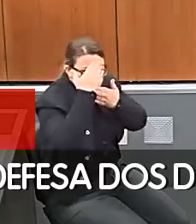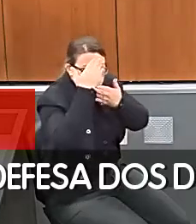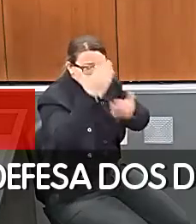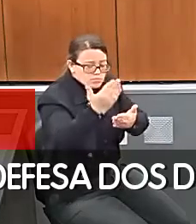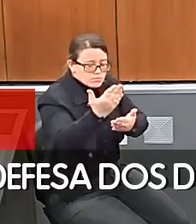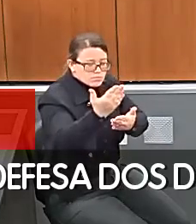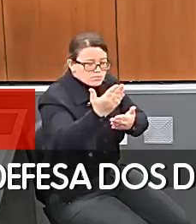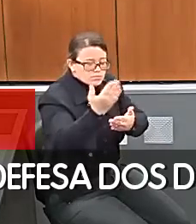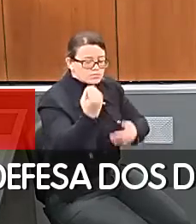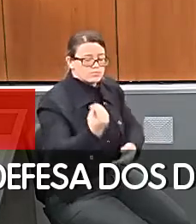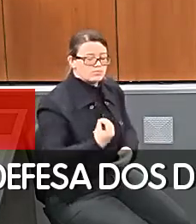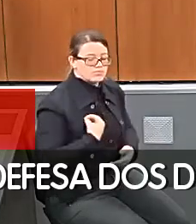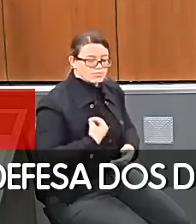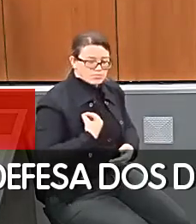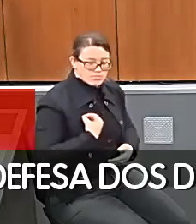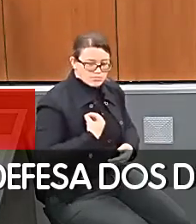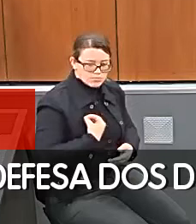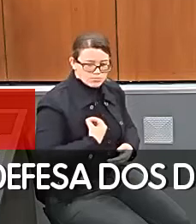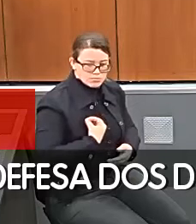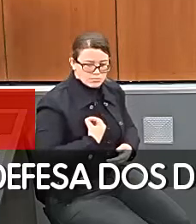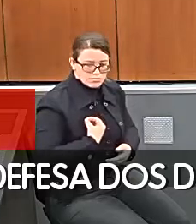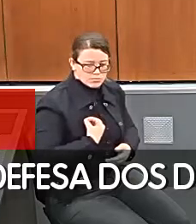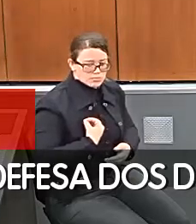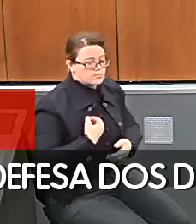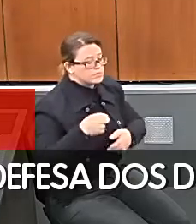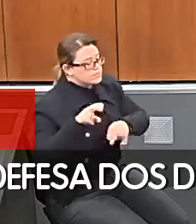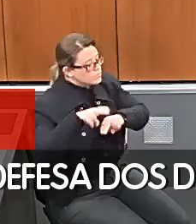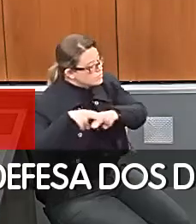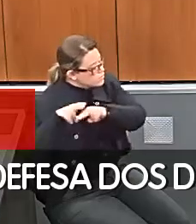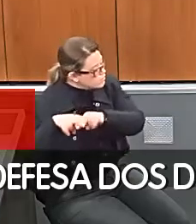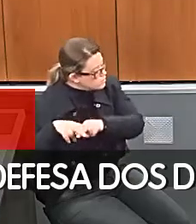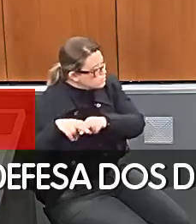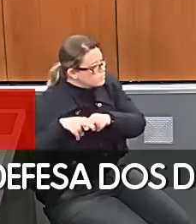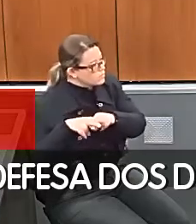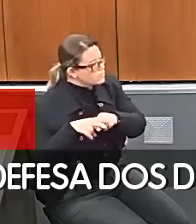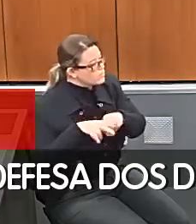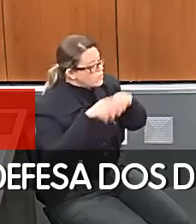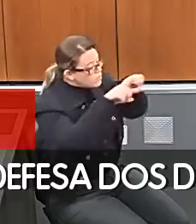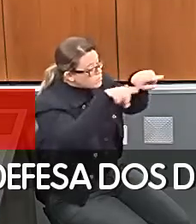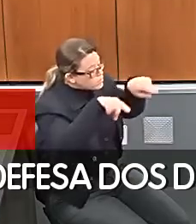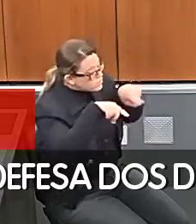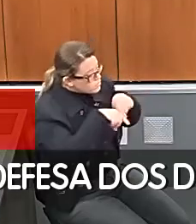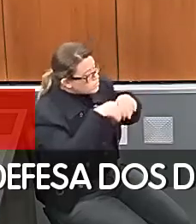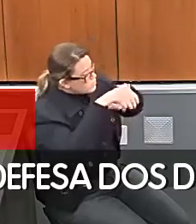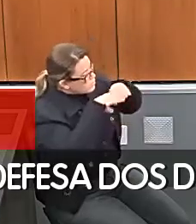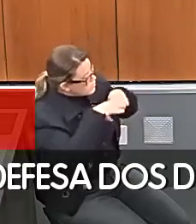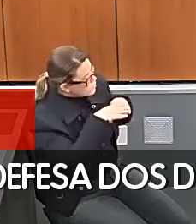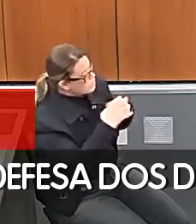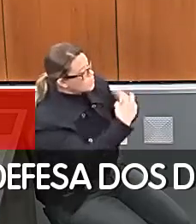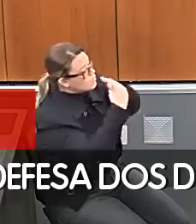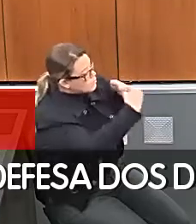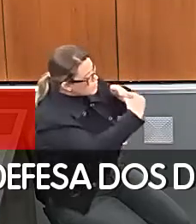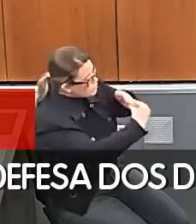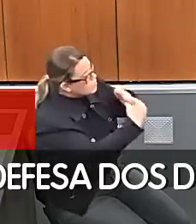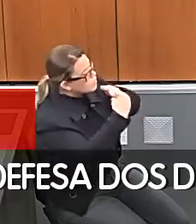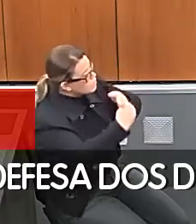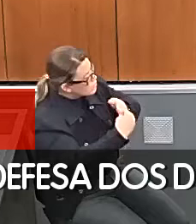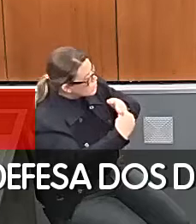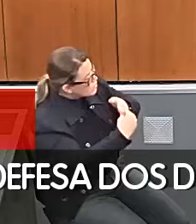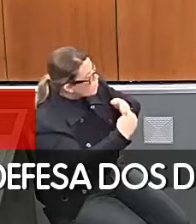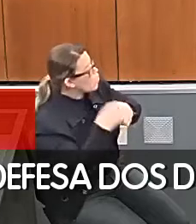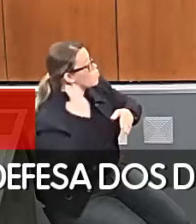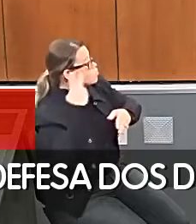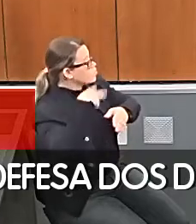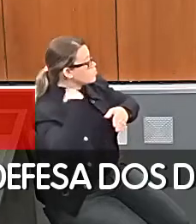demais participantes da mesa do lado direito. Aí, na nossa tribuna, eu saúdo com muita alegria a presença dos